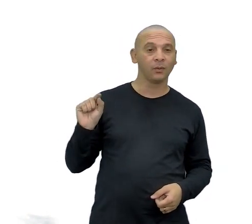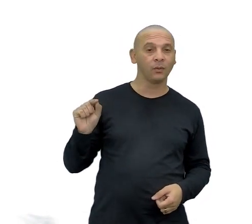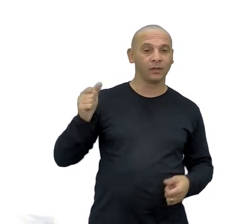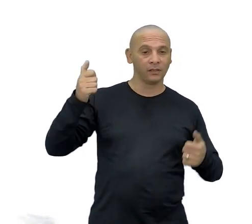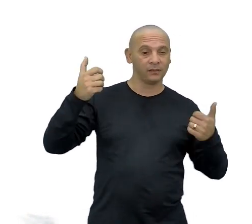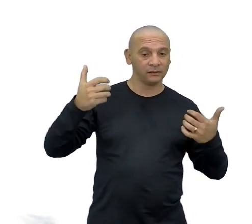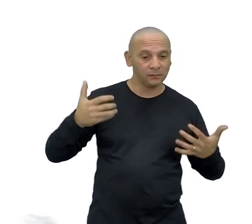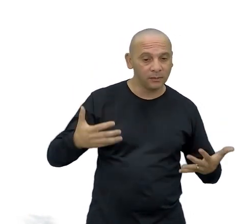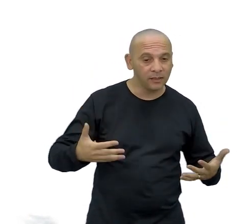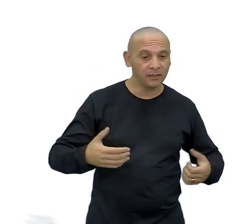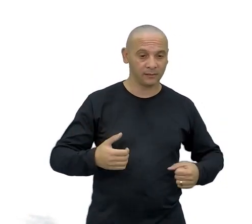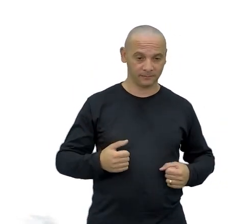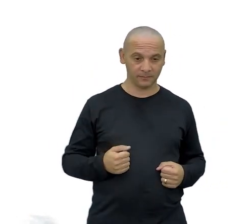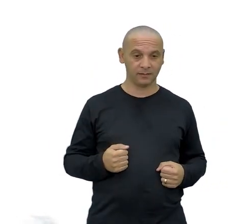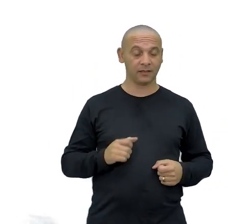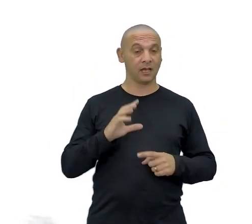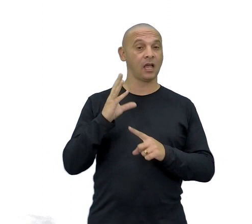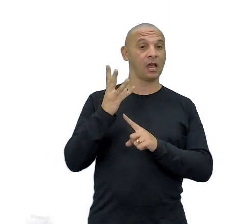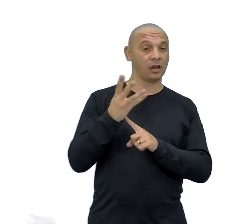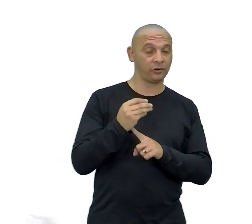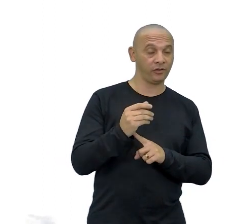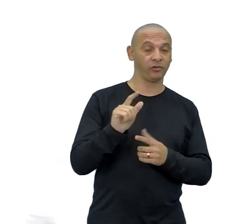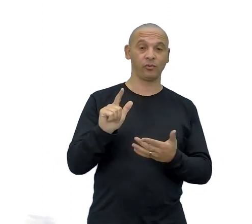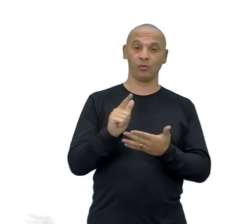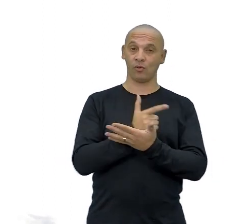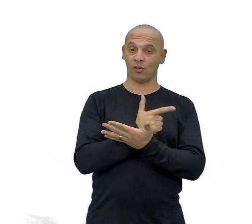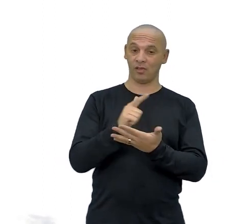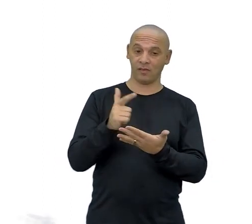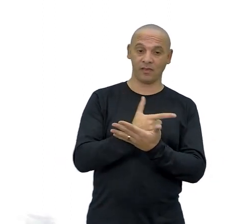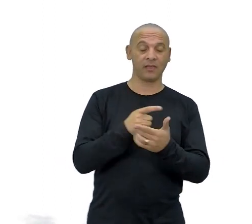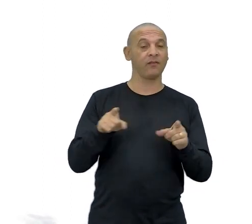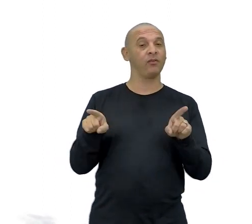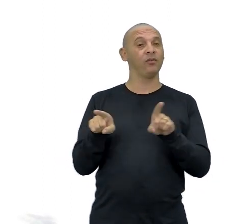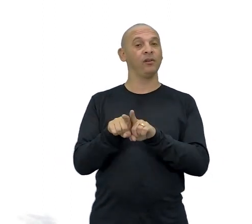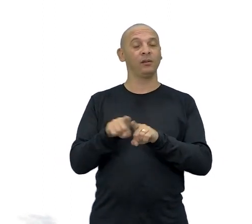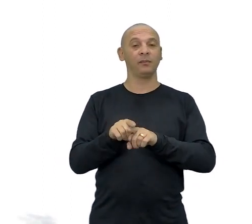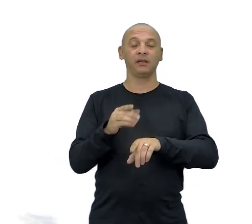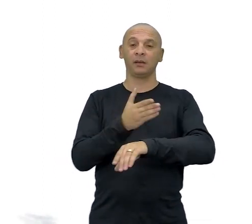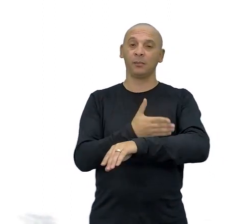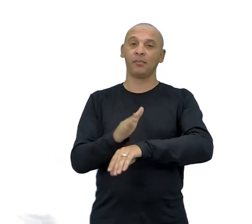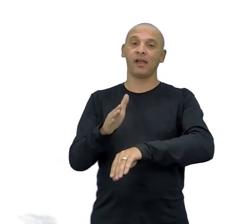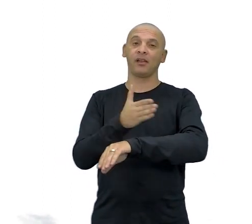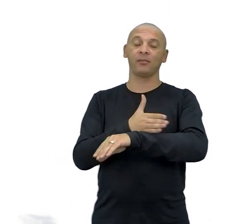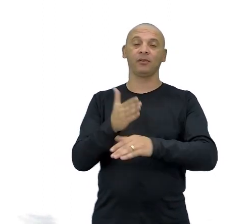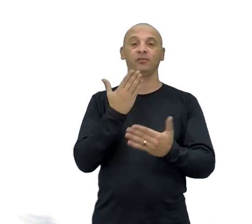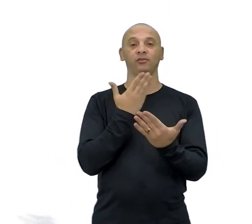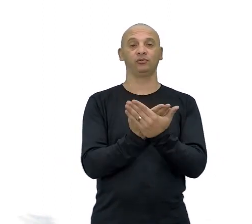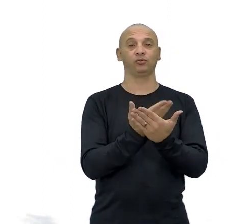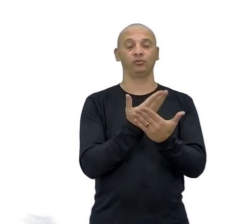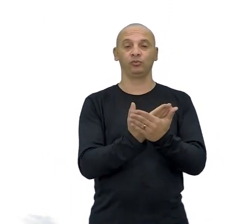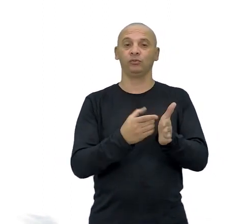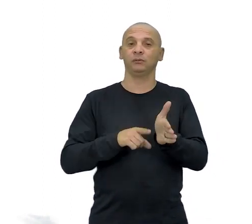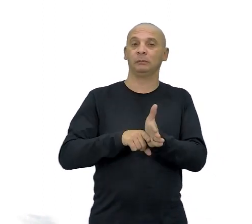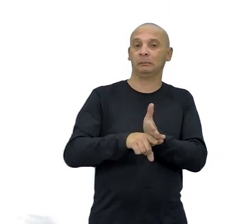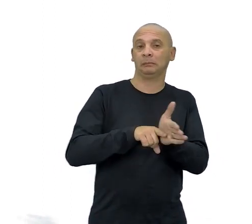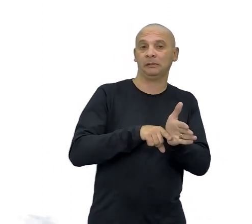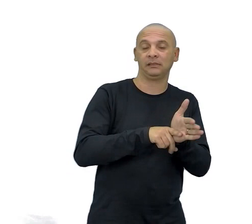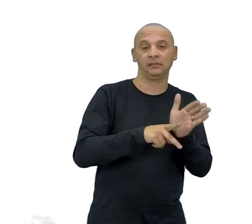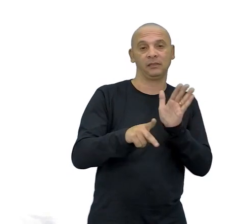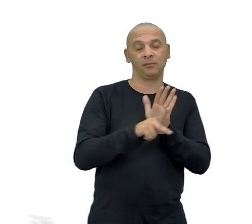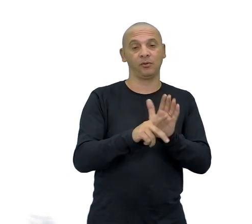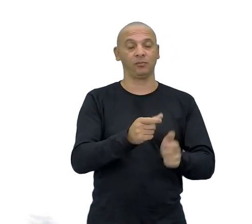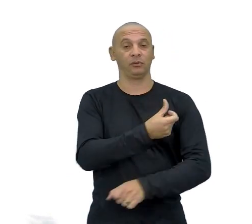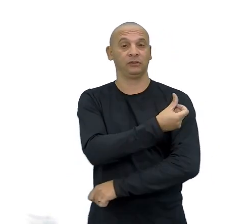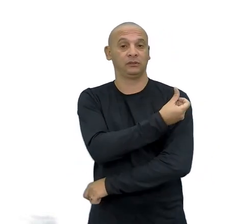pessoal, campo de atuação artístico-literário, campo de atuação das práticas de estudos e pesquisa em relação ao